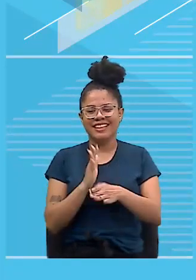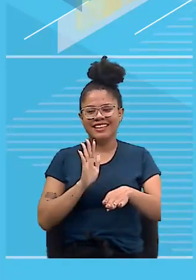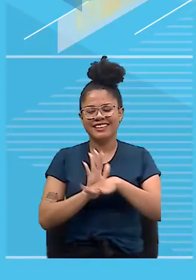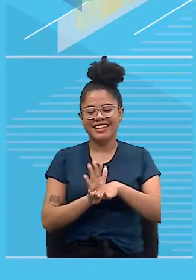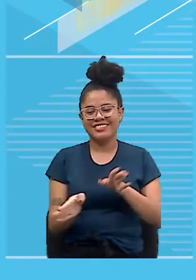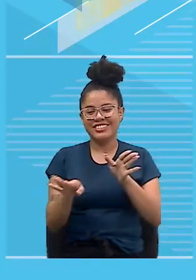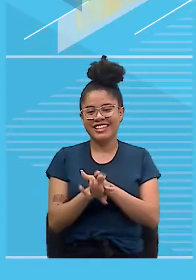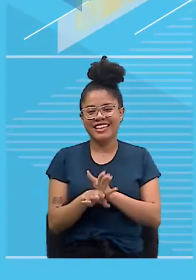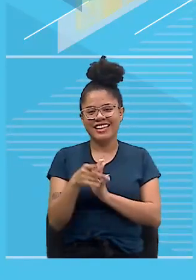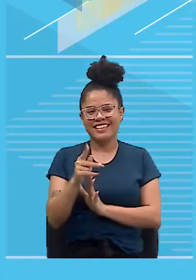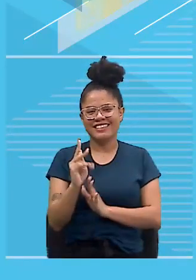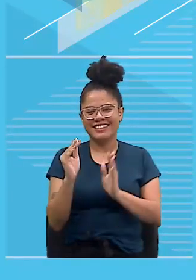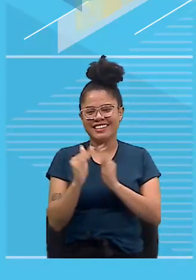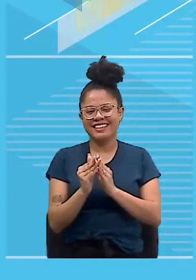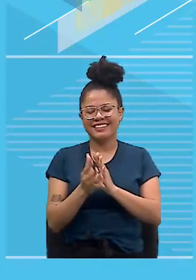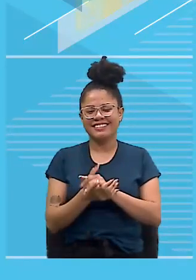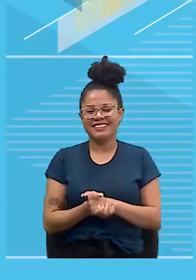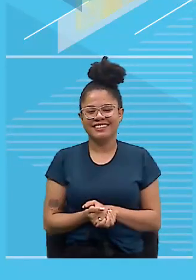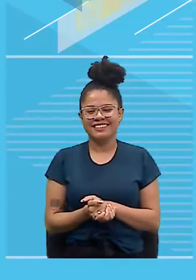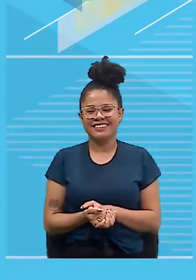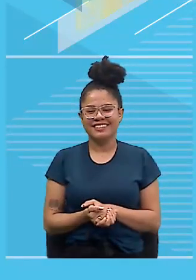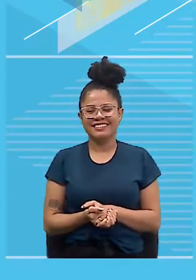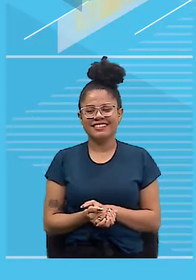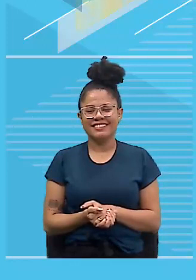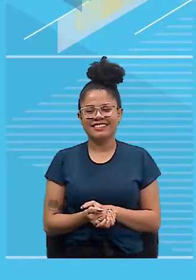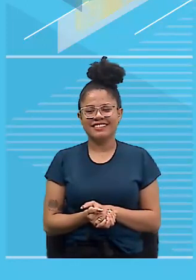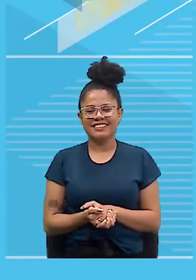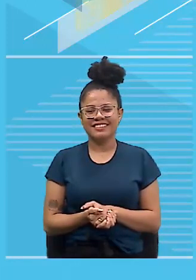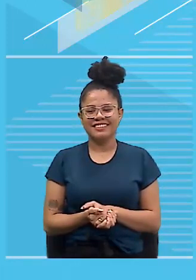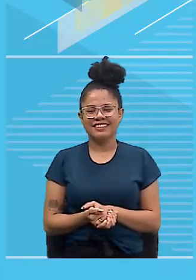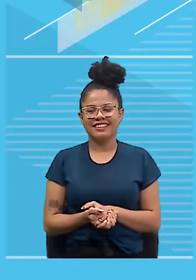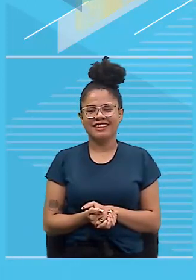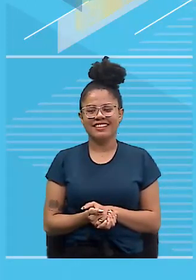ligeiro que eu ligava um carro em velho que eu tenho ali ó Obrigado pelo convite